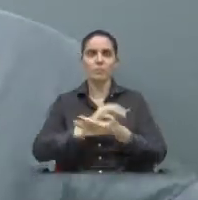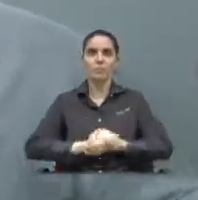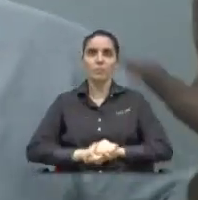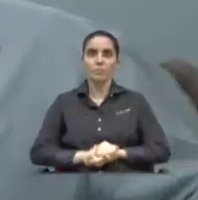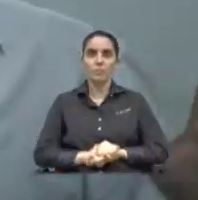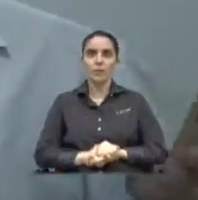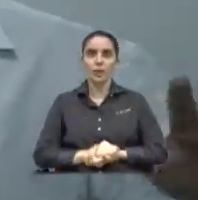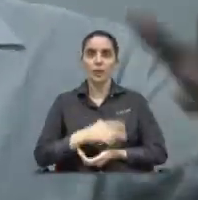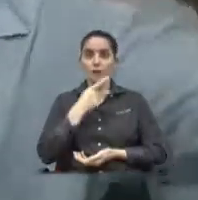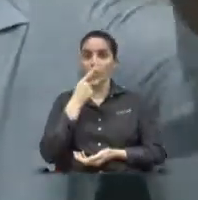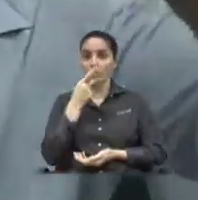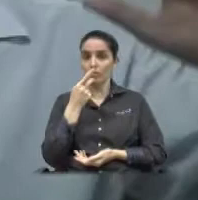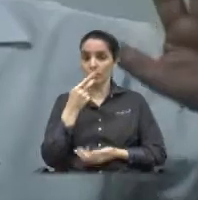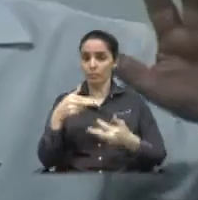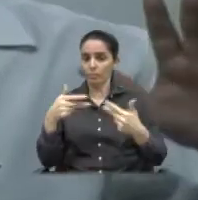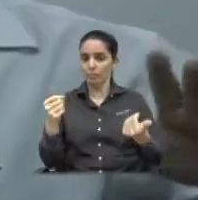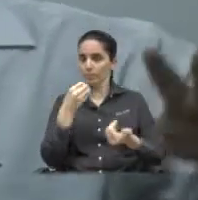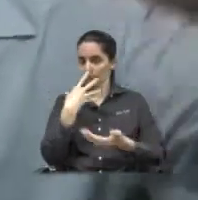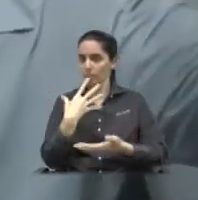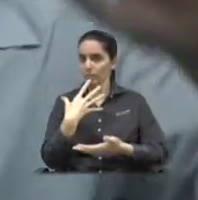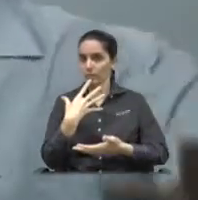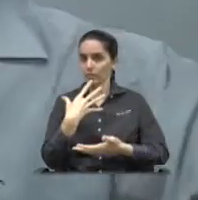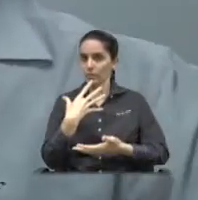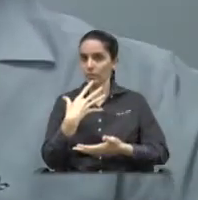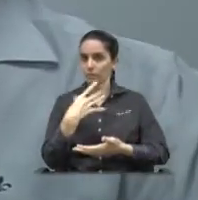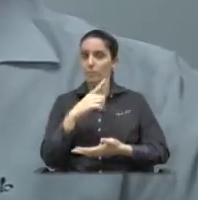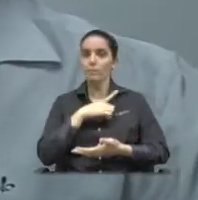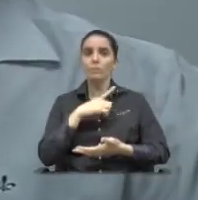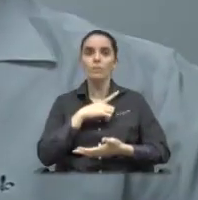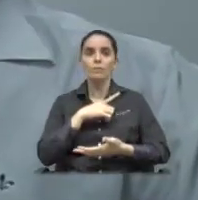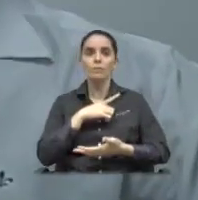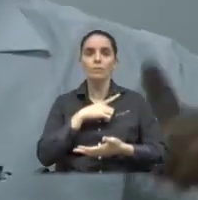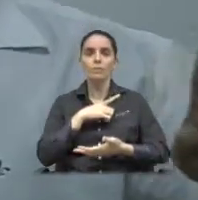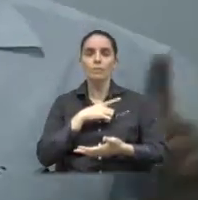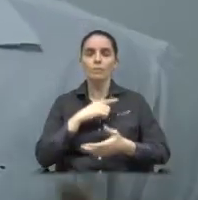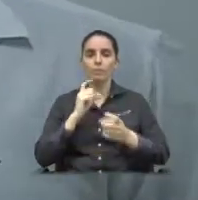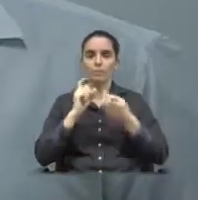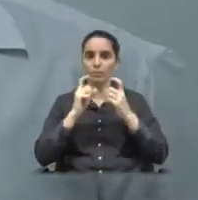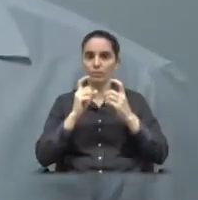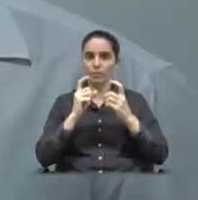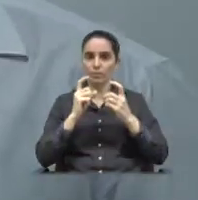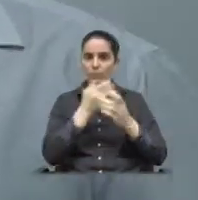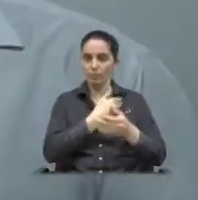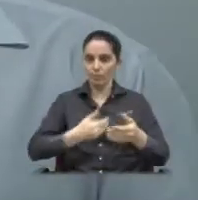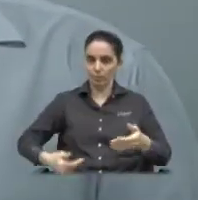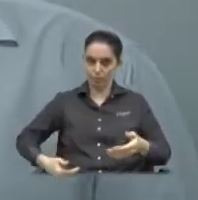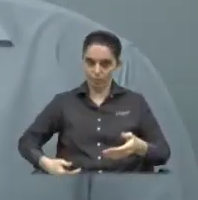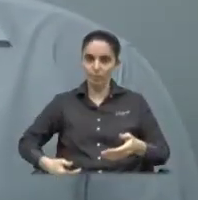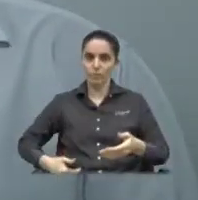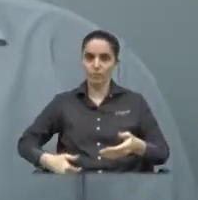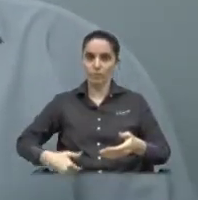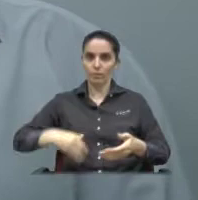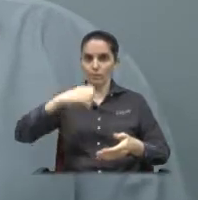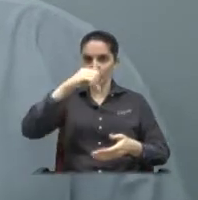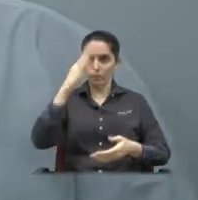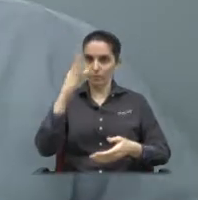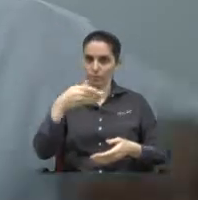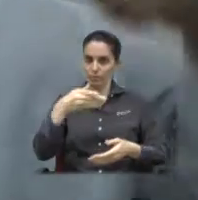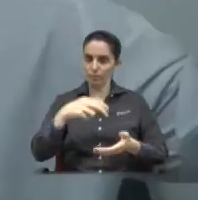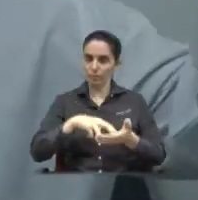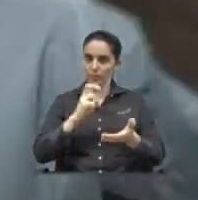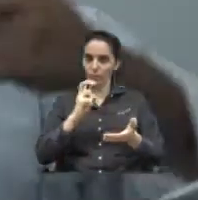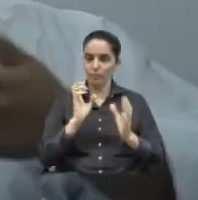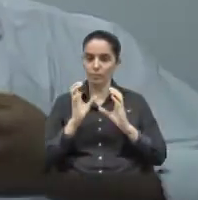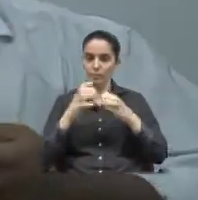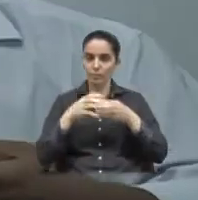falar de coisa boa hoje. Vamos falar agora, final, de coisa boa. Então, vai ter audiência pública e amanhã a comissão, 9h30 da manhã, vamos sair daqui